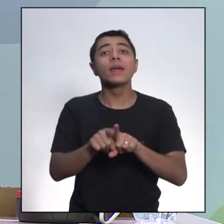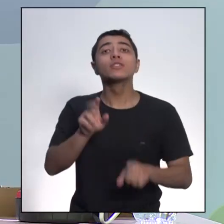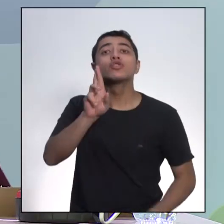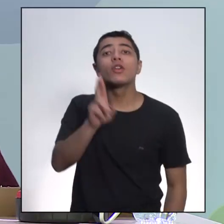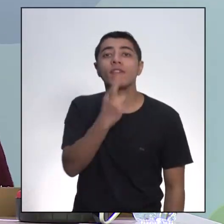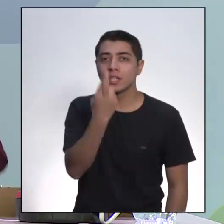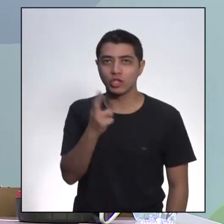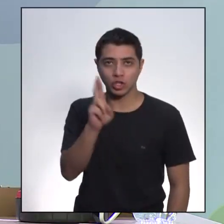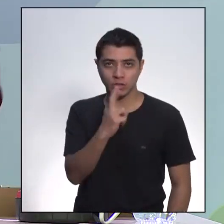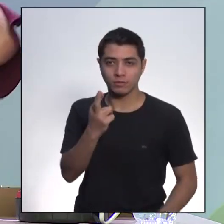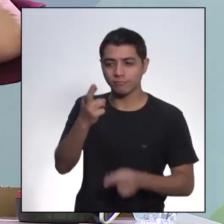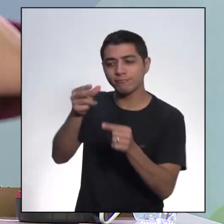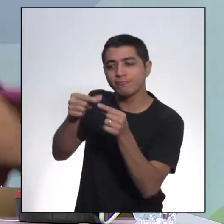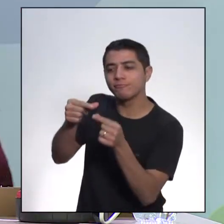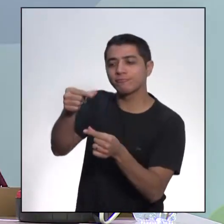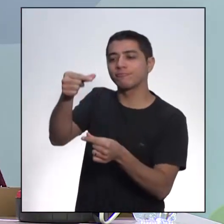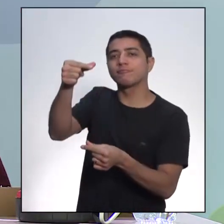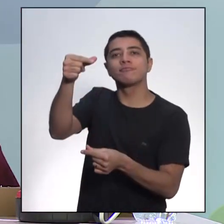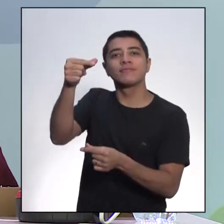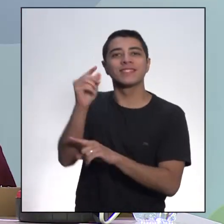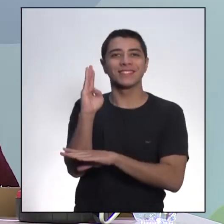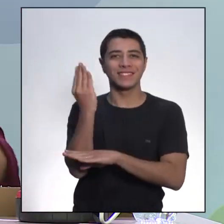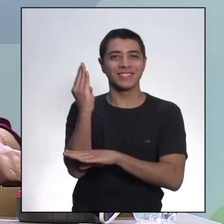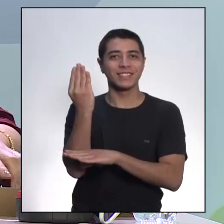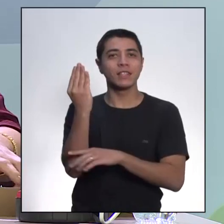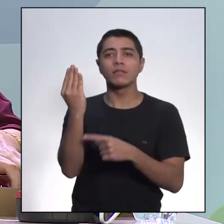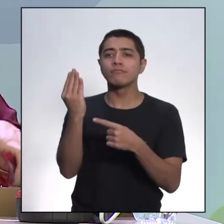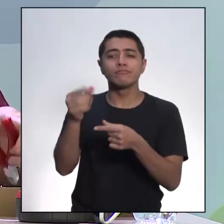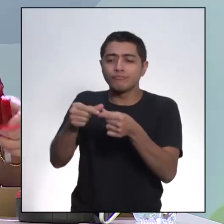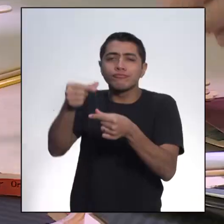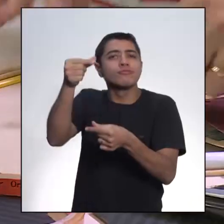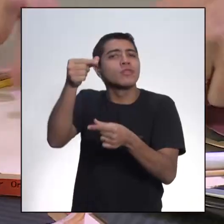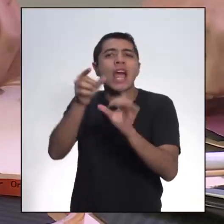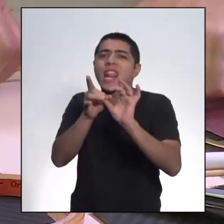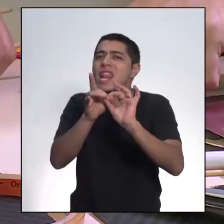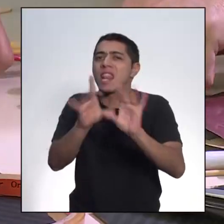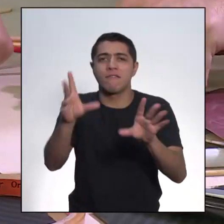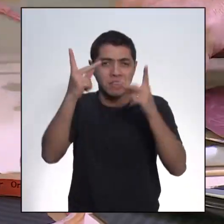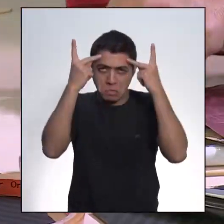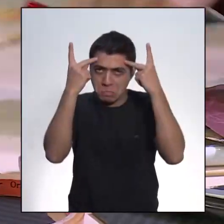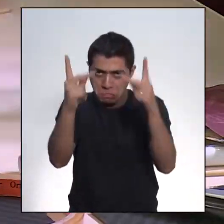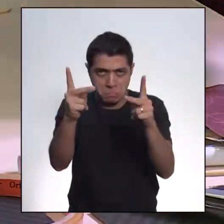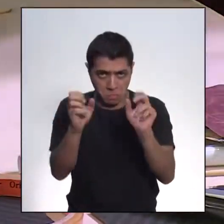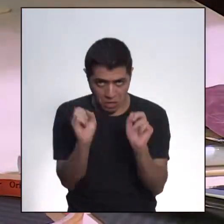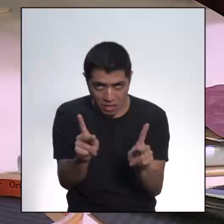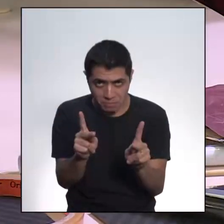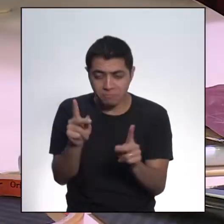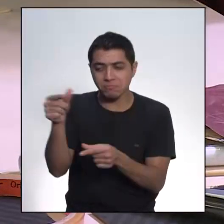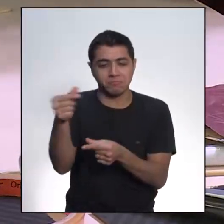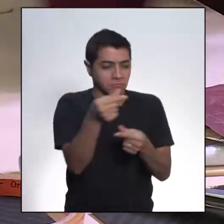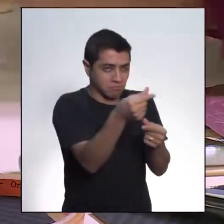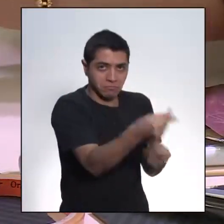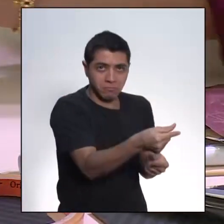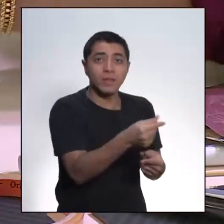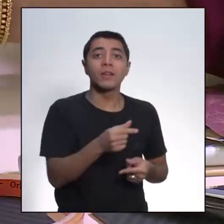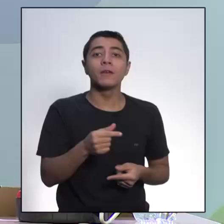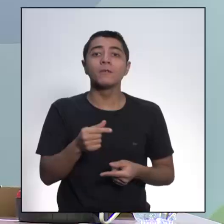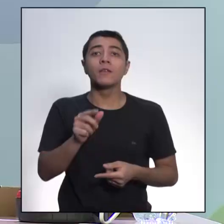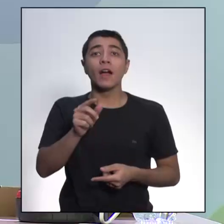lá. Podemos começar? Vou colocar aqui os dois